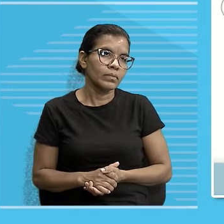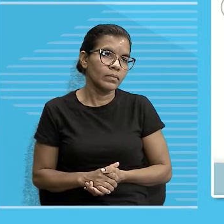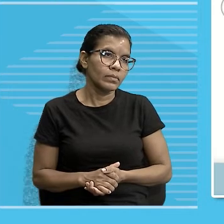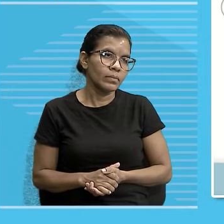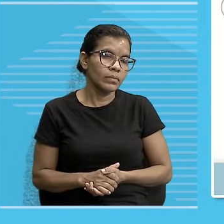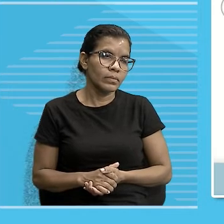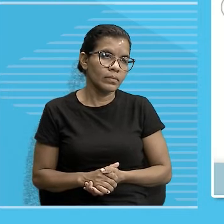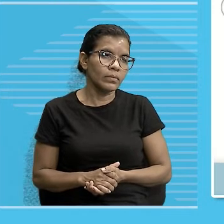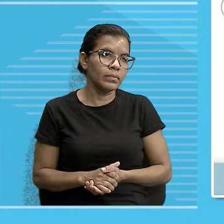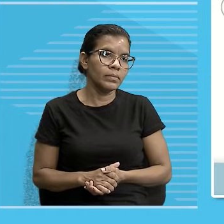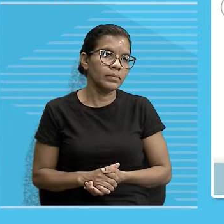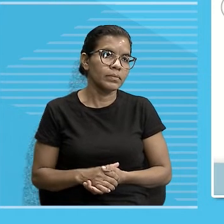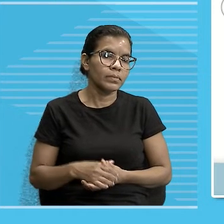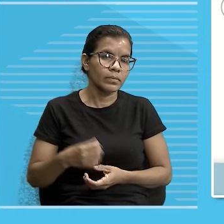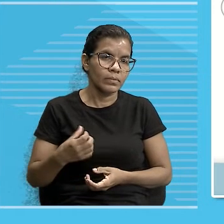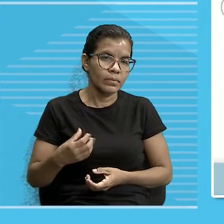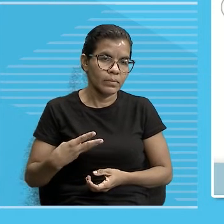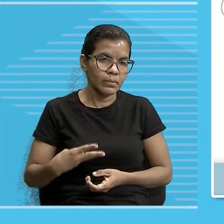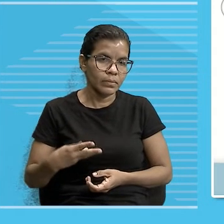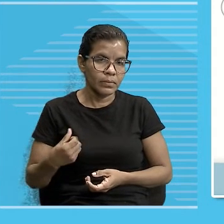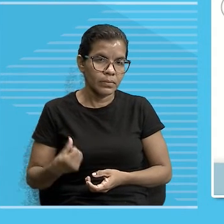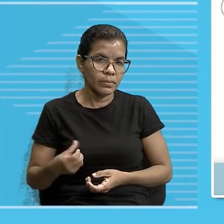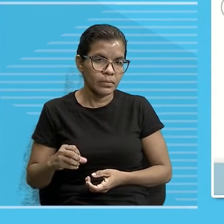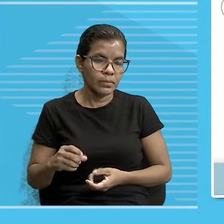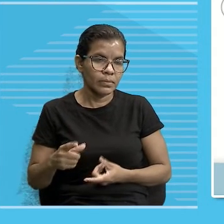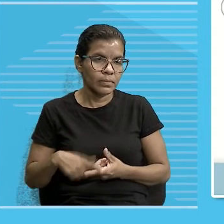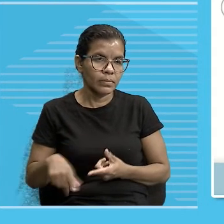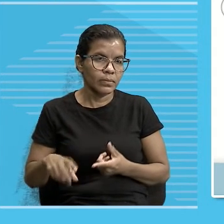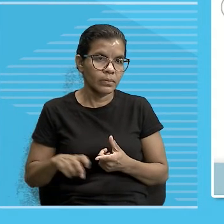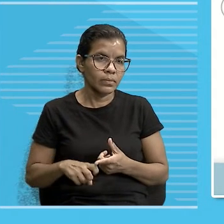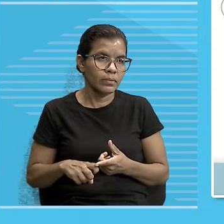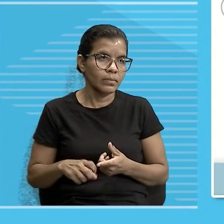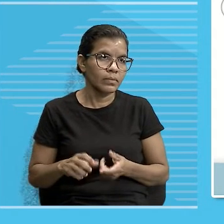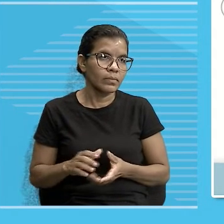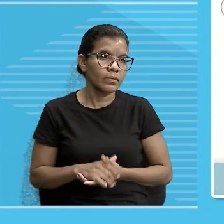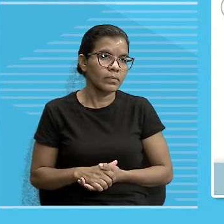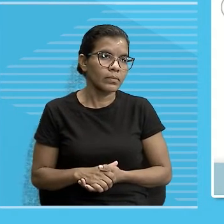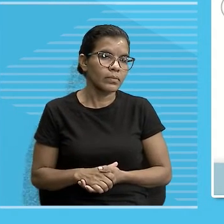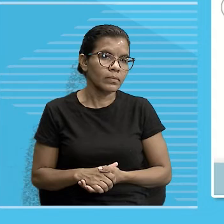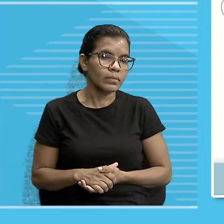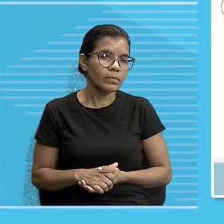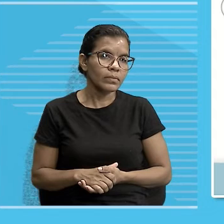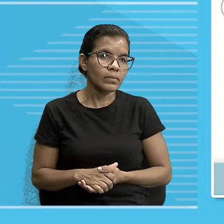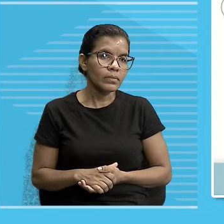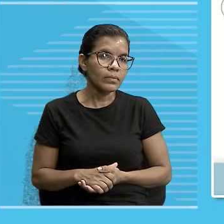Então, fica 360 dividido por 5.